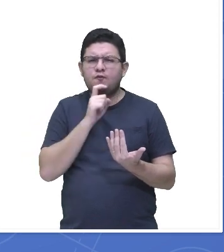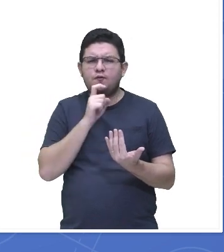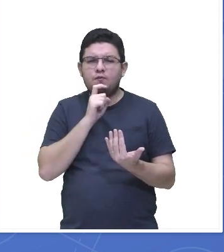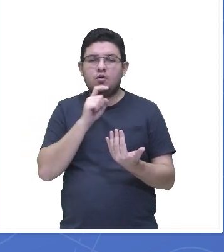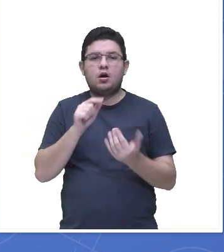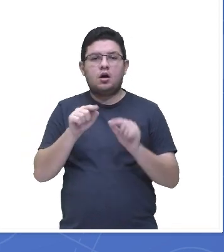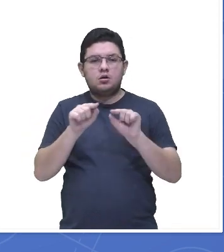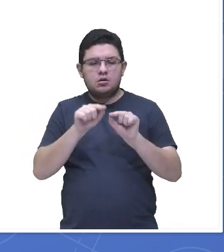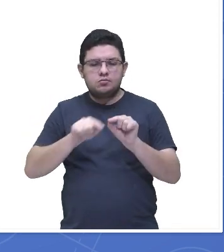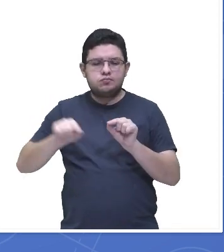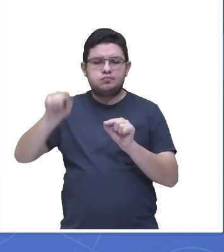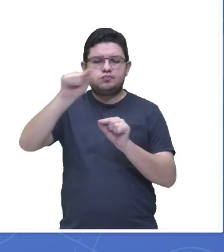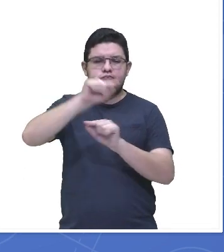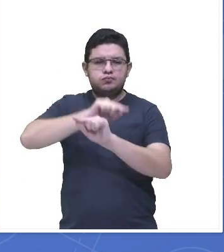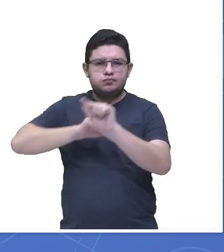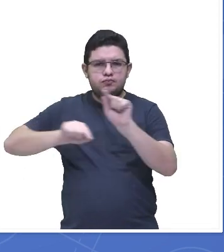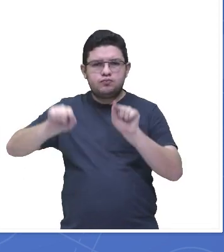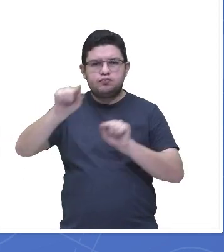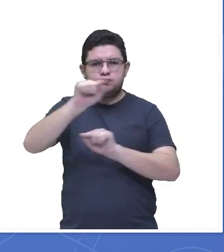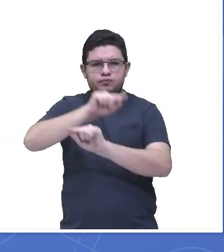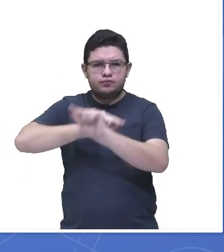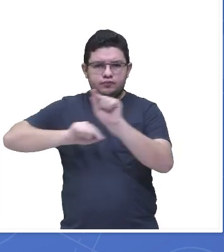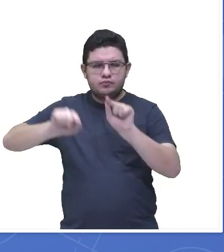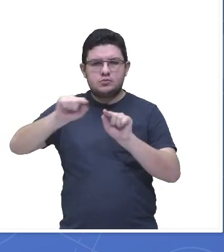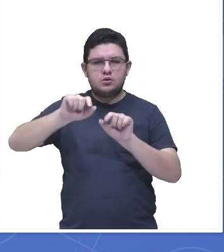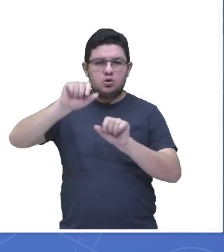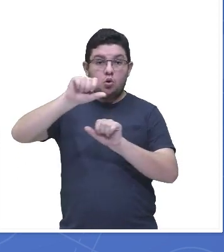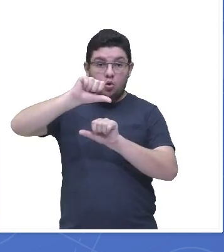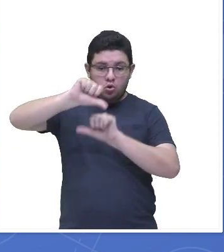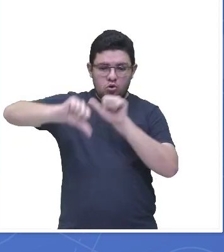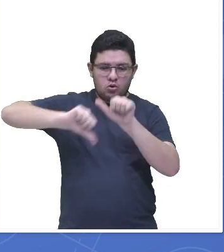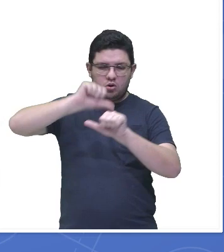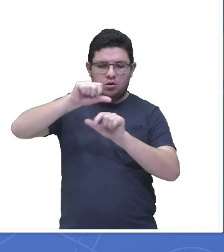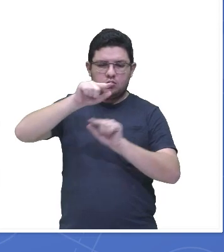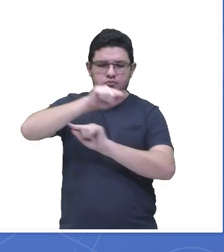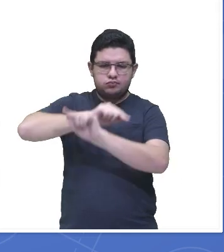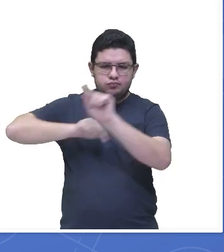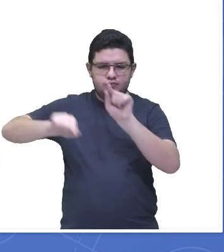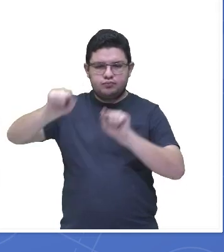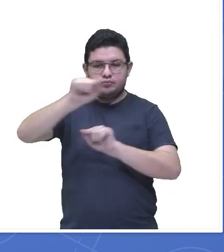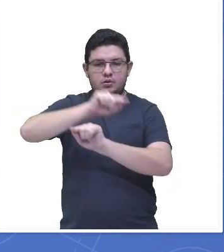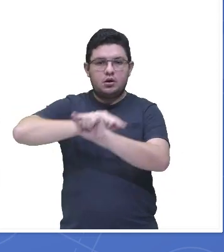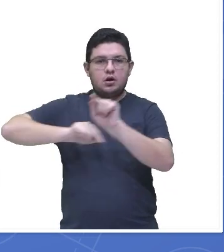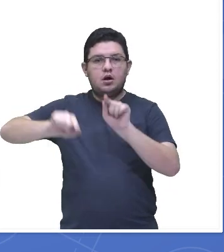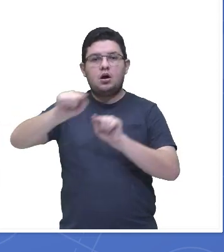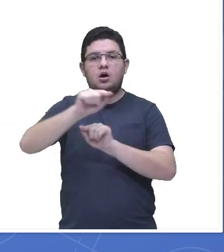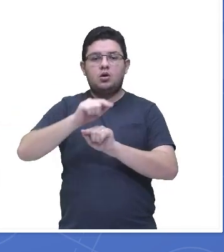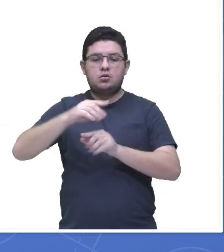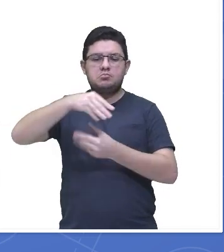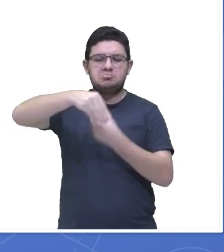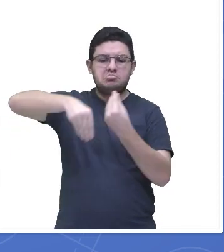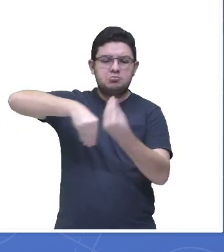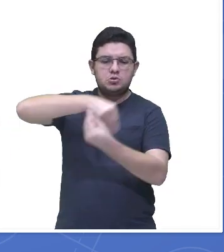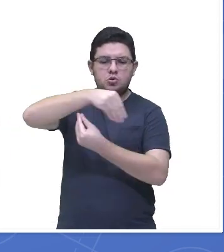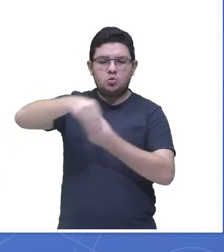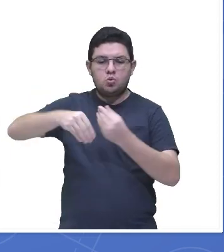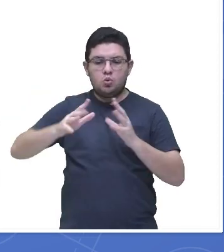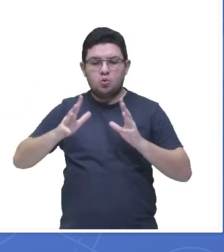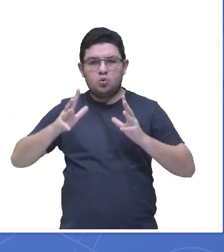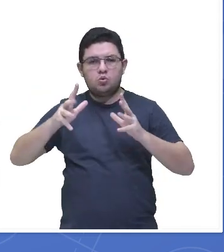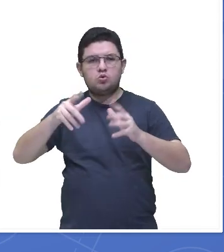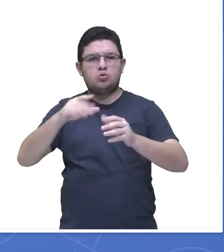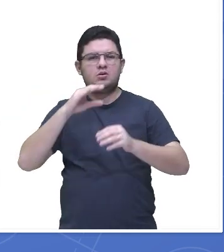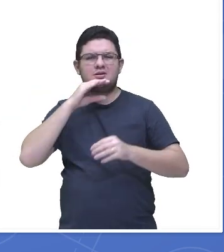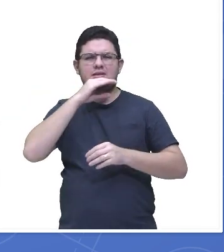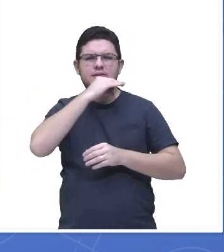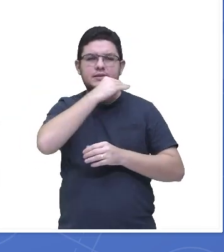lugar até que todo o líquido esteja aquecido na panela. São as correntes de convecção. Tá? Isso acontece também